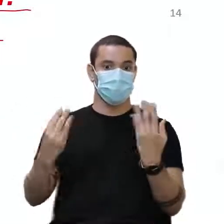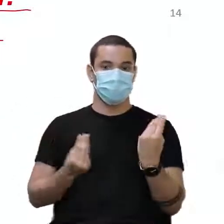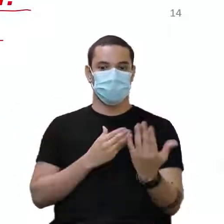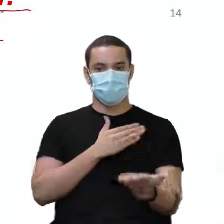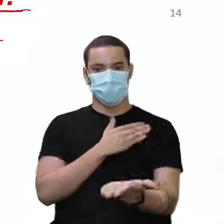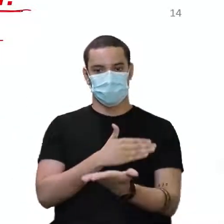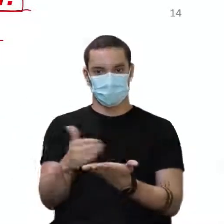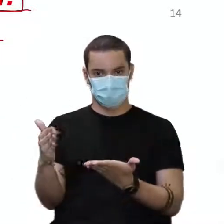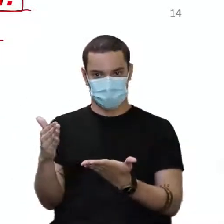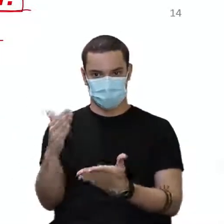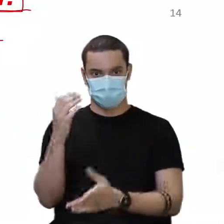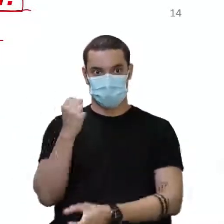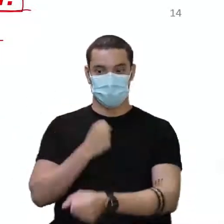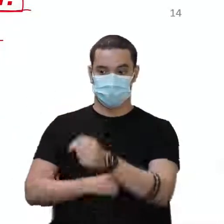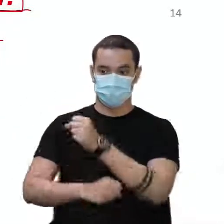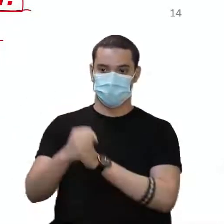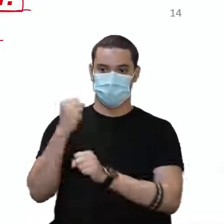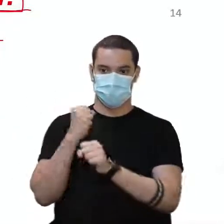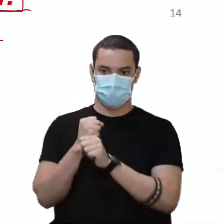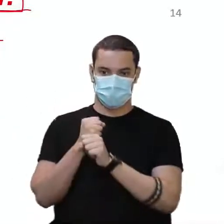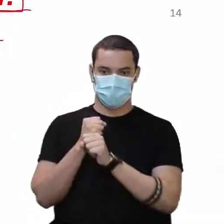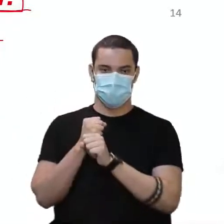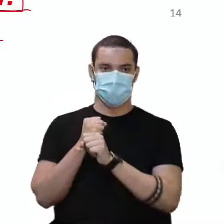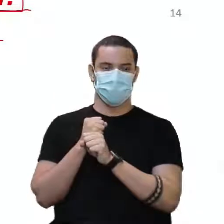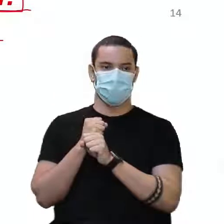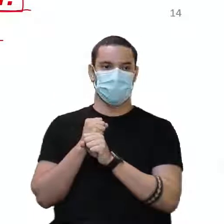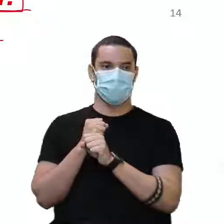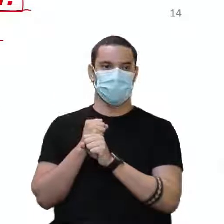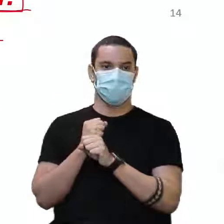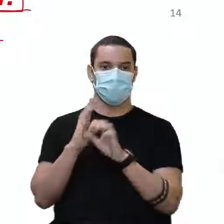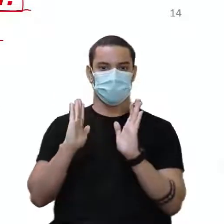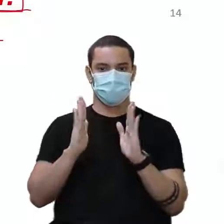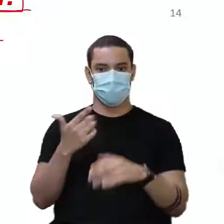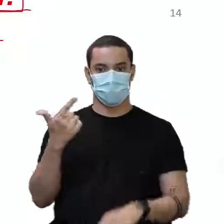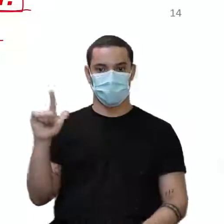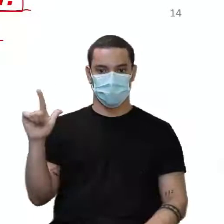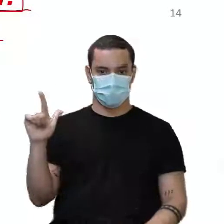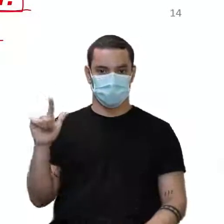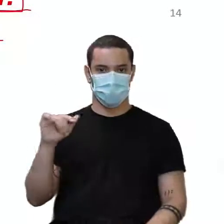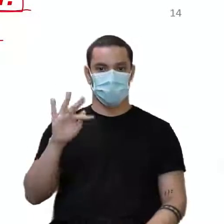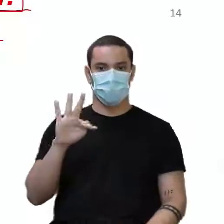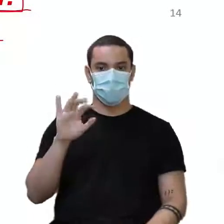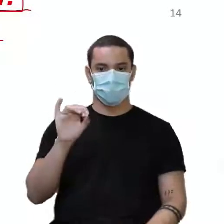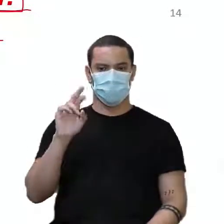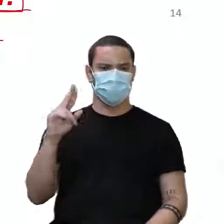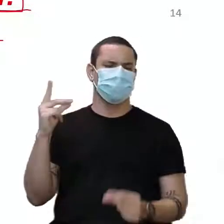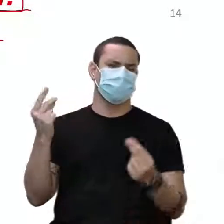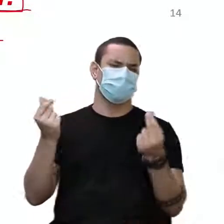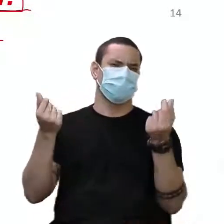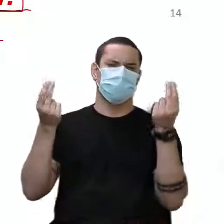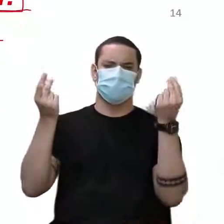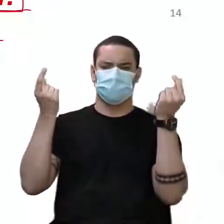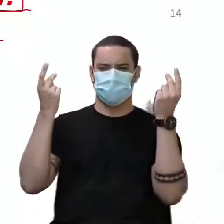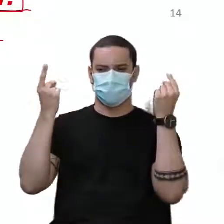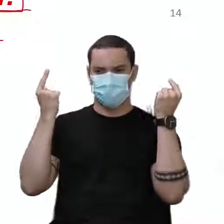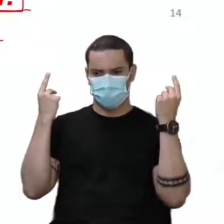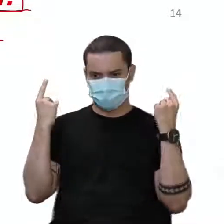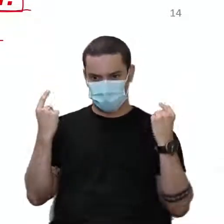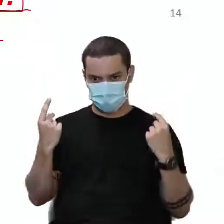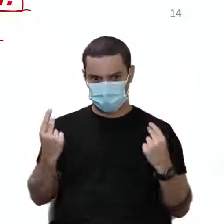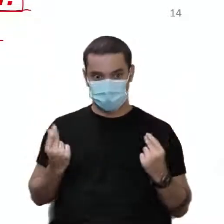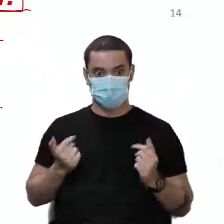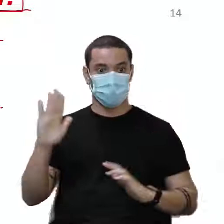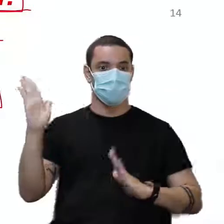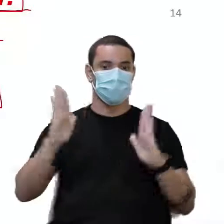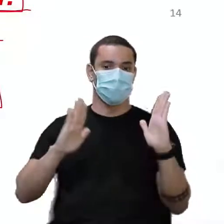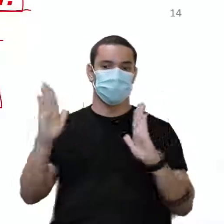começou. Começou no passado, certo? Já no for é há tanto tempo. E esse tanto tempo, esse período